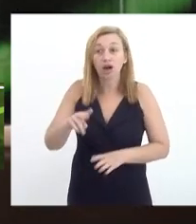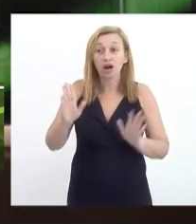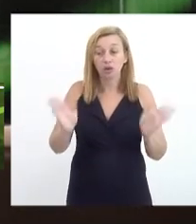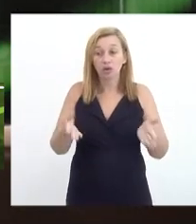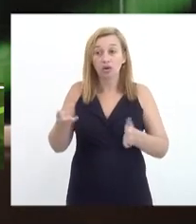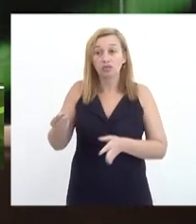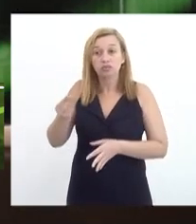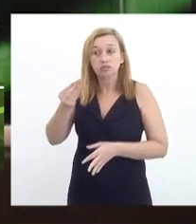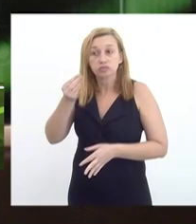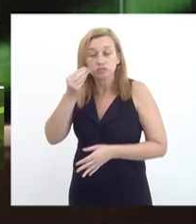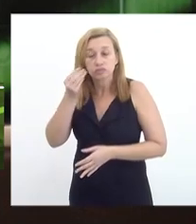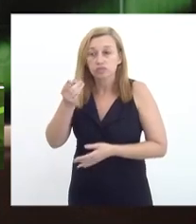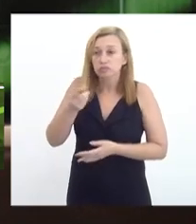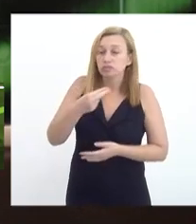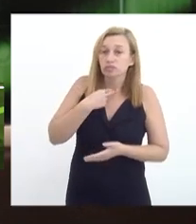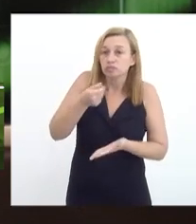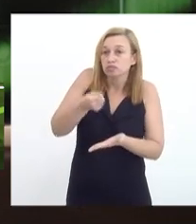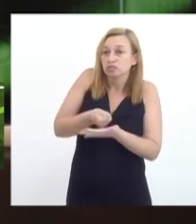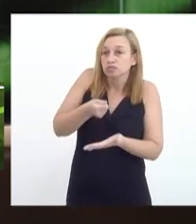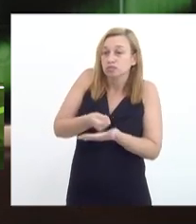podemos exigir Que o governo